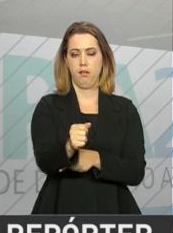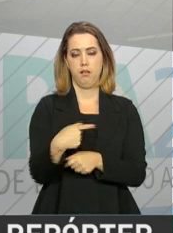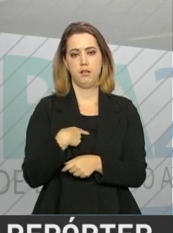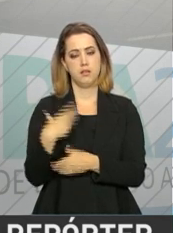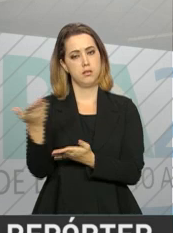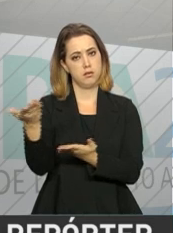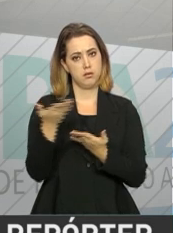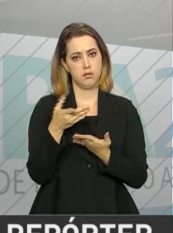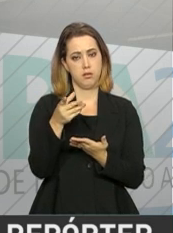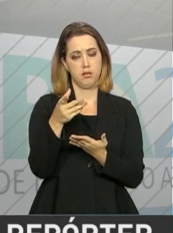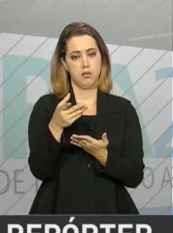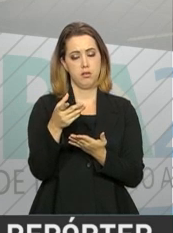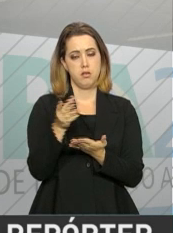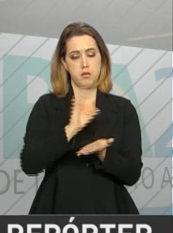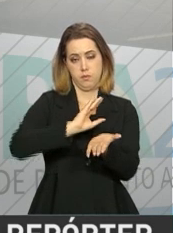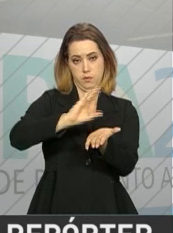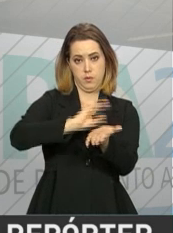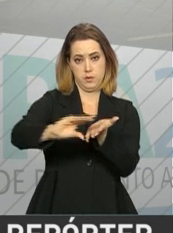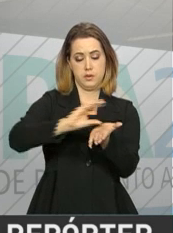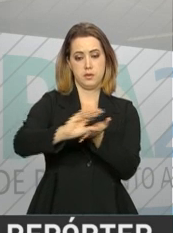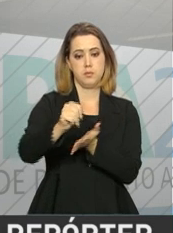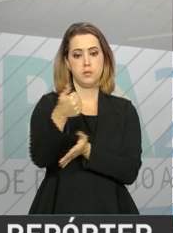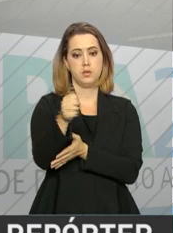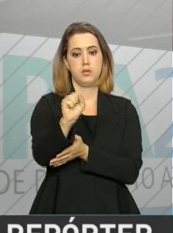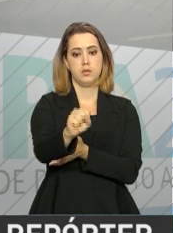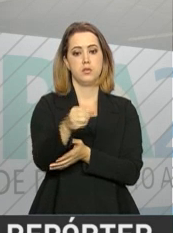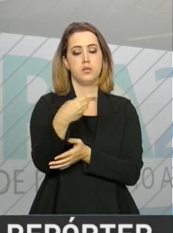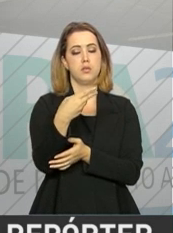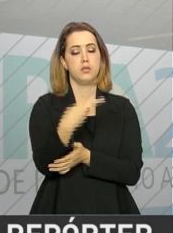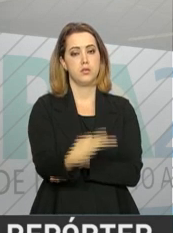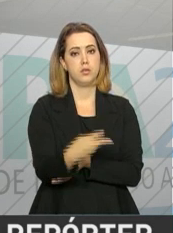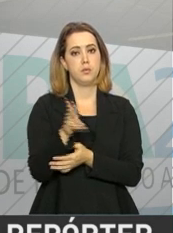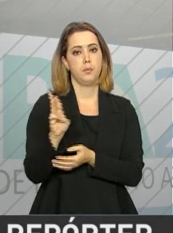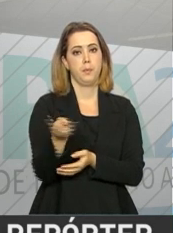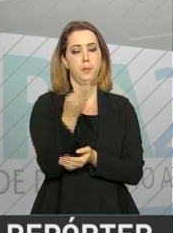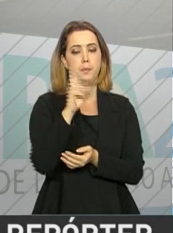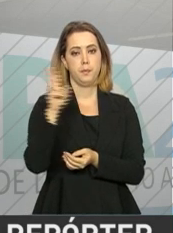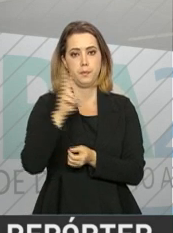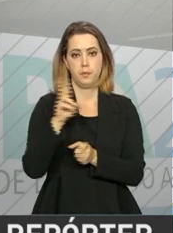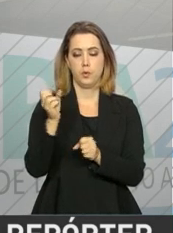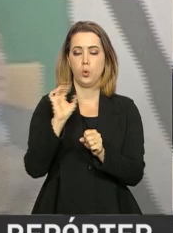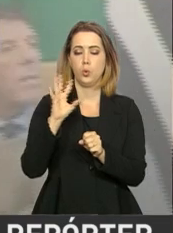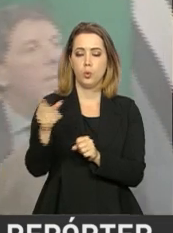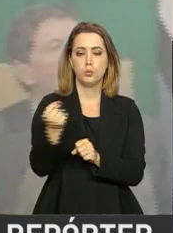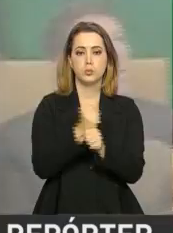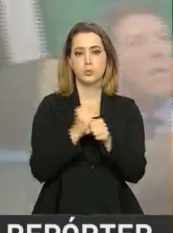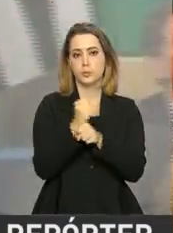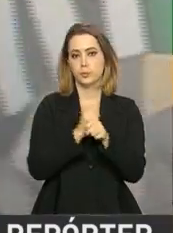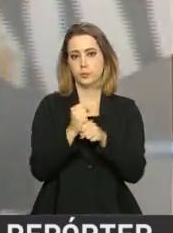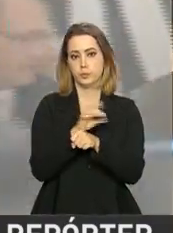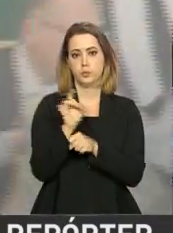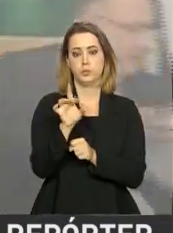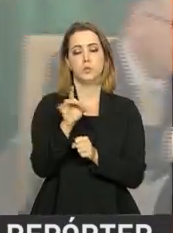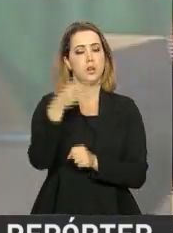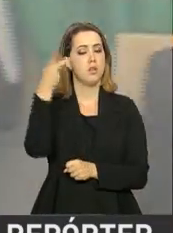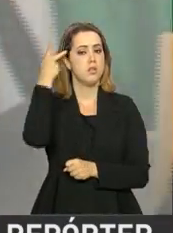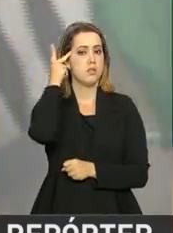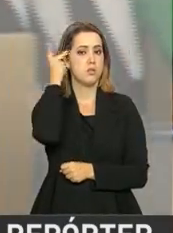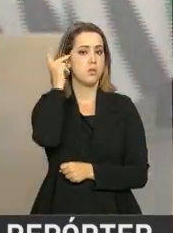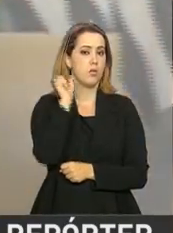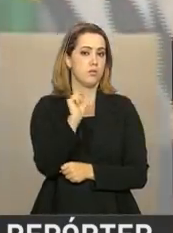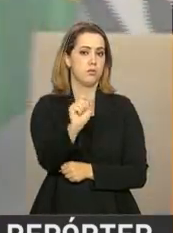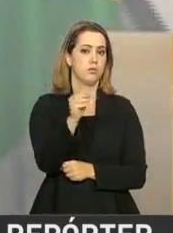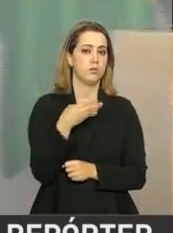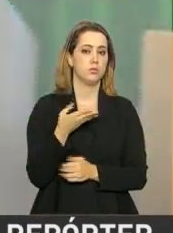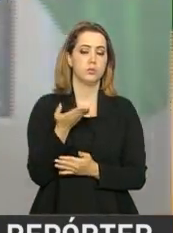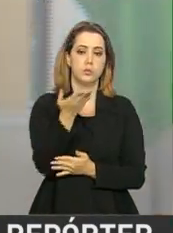vão receber 182 milhões de reais anualmente do orçamento do Ministério da Saúde. Só no estado de São Paulo, onde o